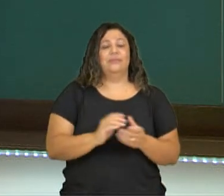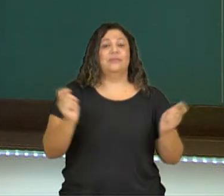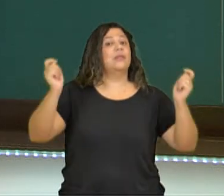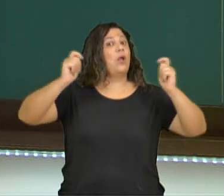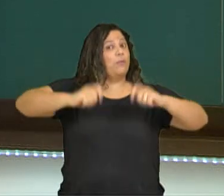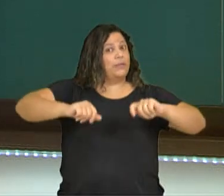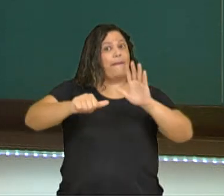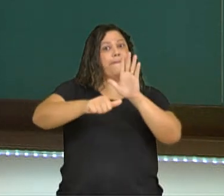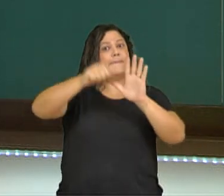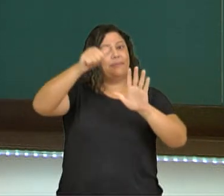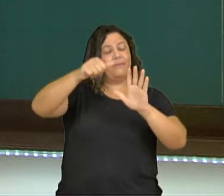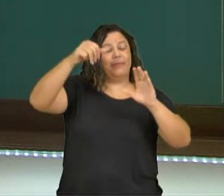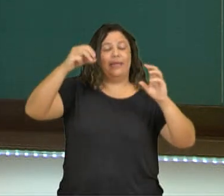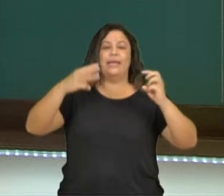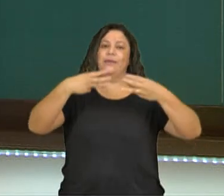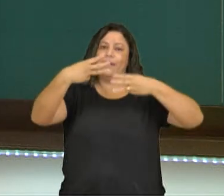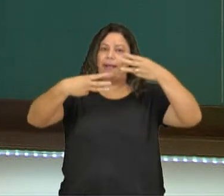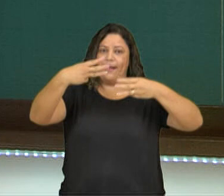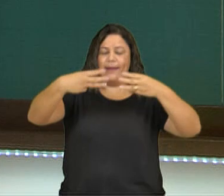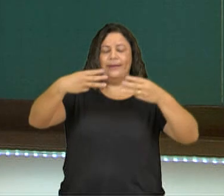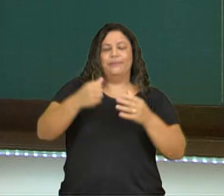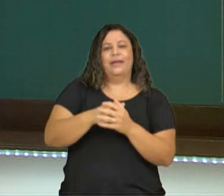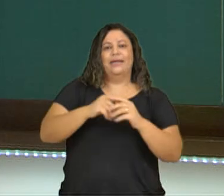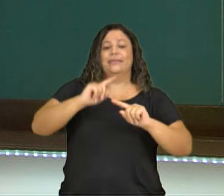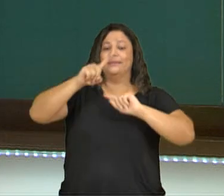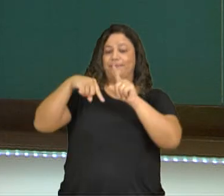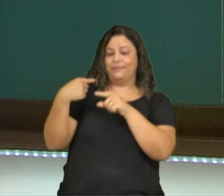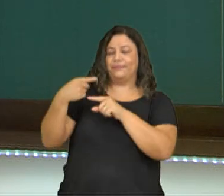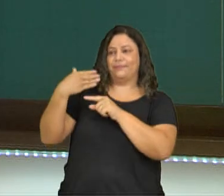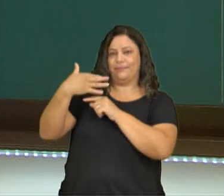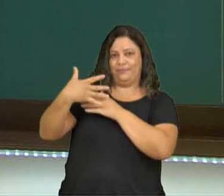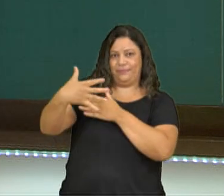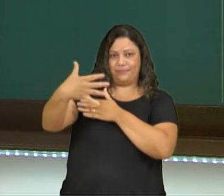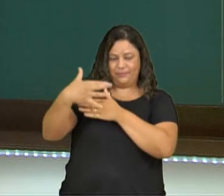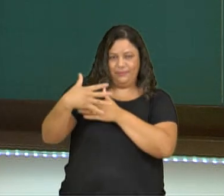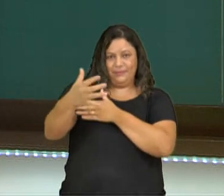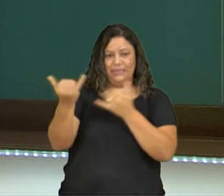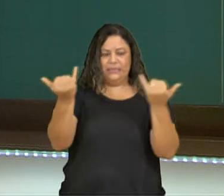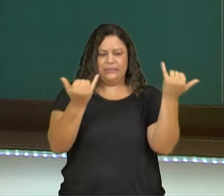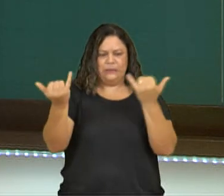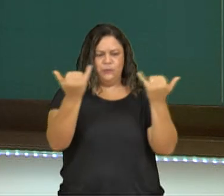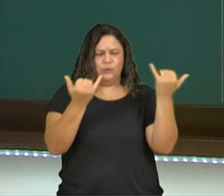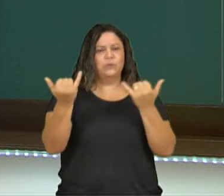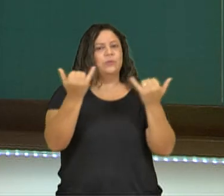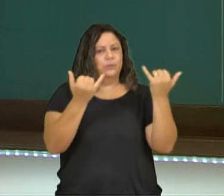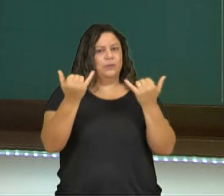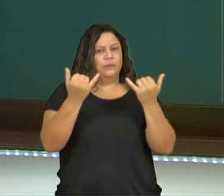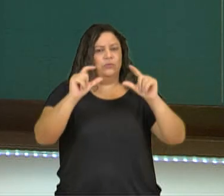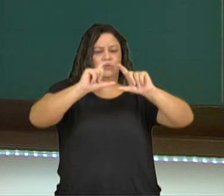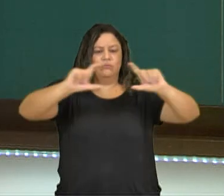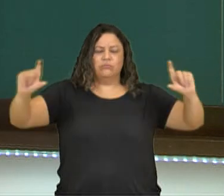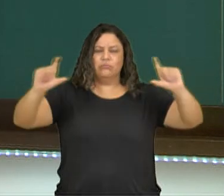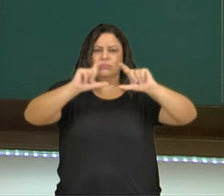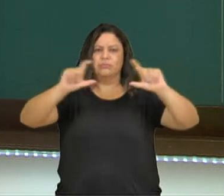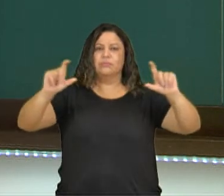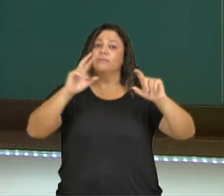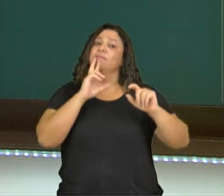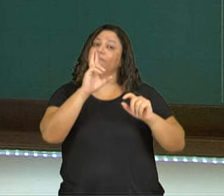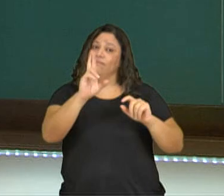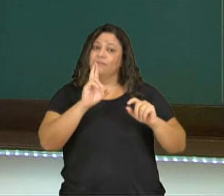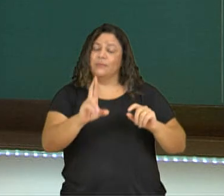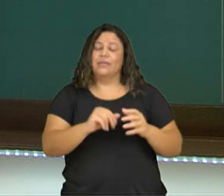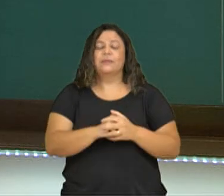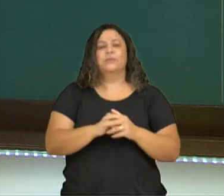obtém-se primeiramente a massa teórica, a partir dessa massa teórica e as informações contidas no enunciado é que se obtém